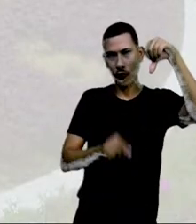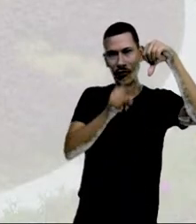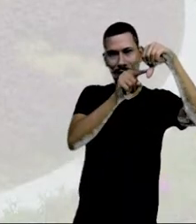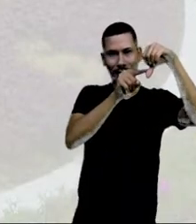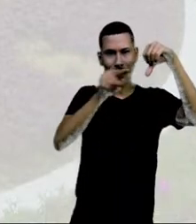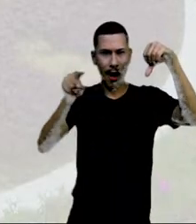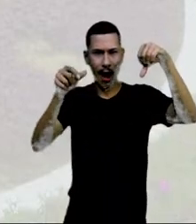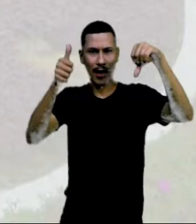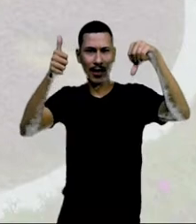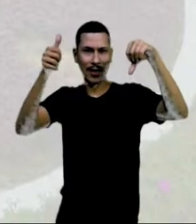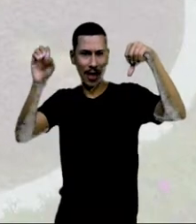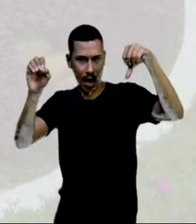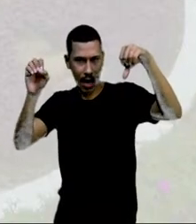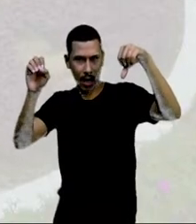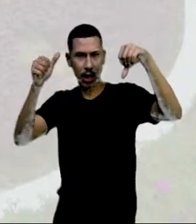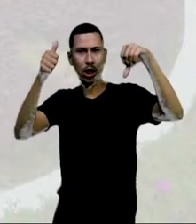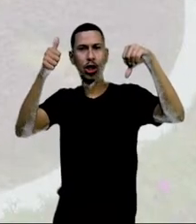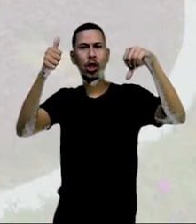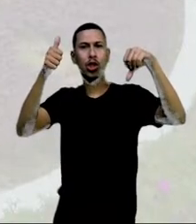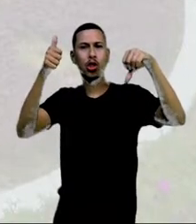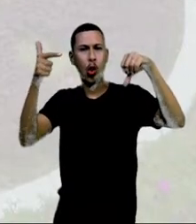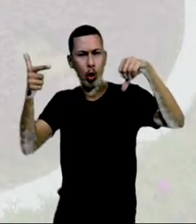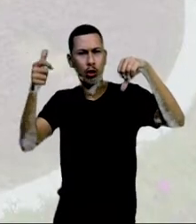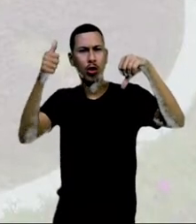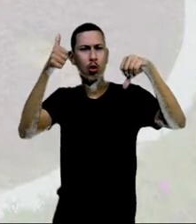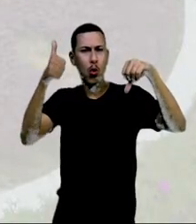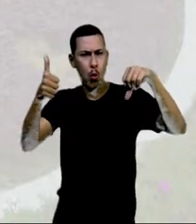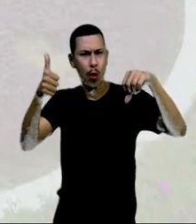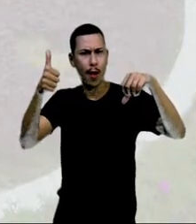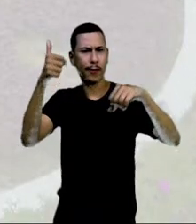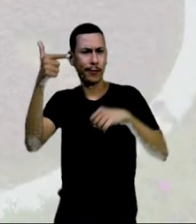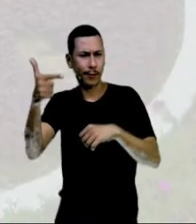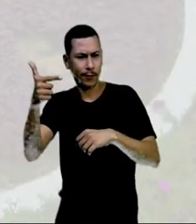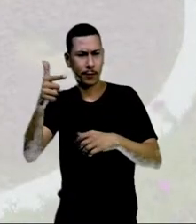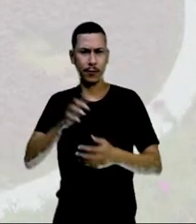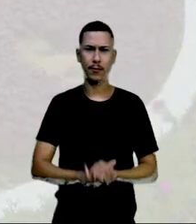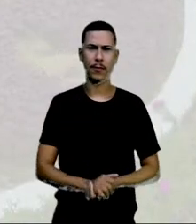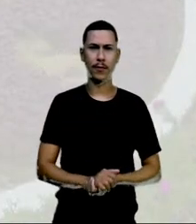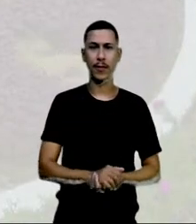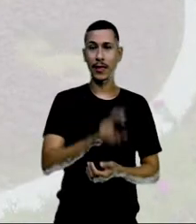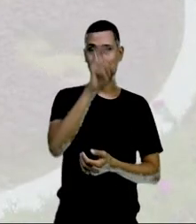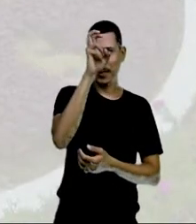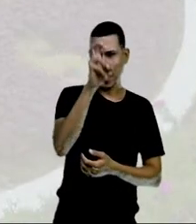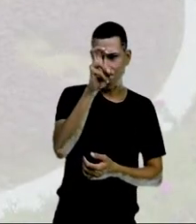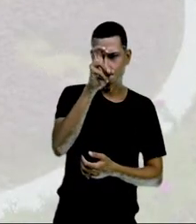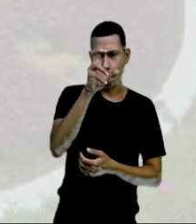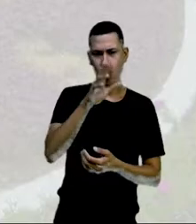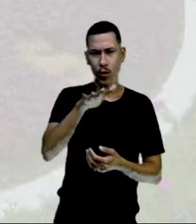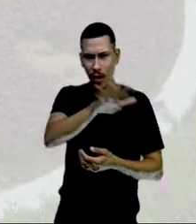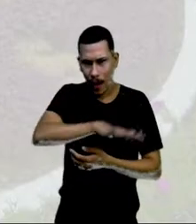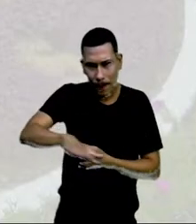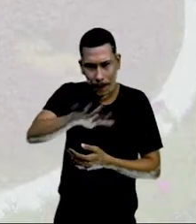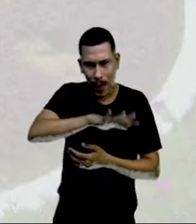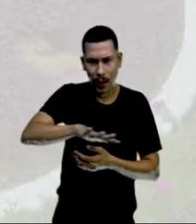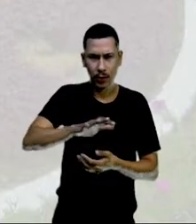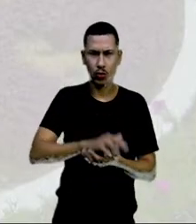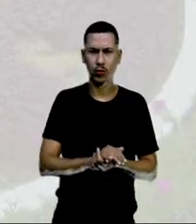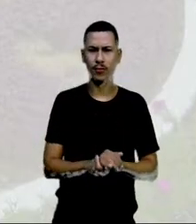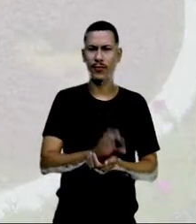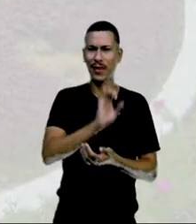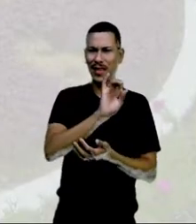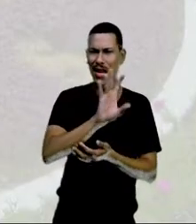às 11, às 12, à 1 e às 2. Então, são cinco espaços, cada um